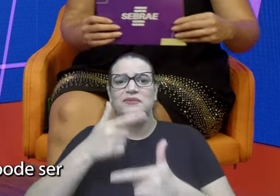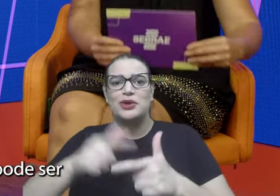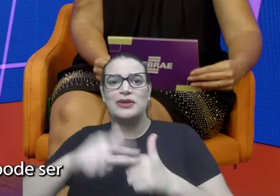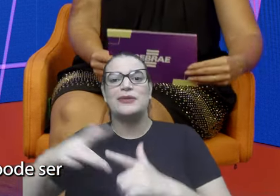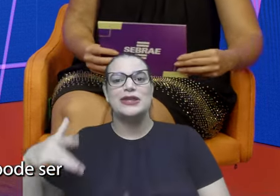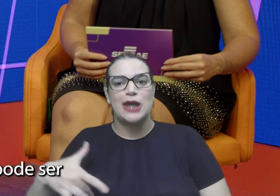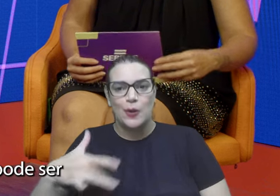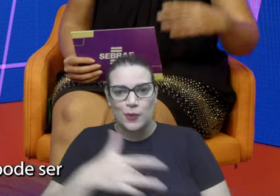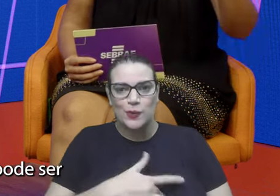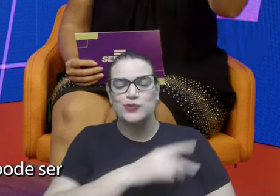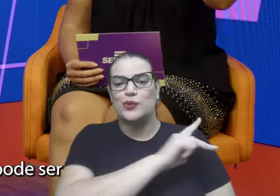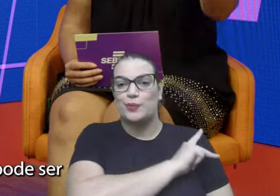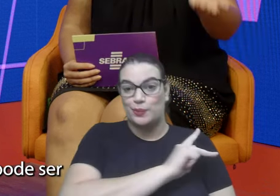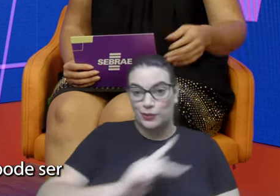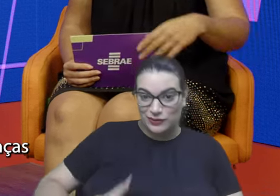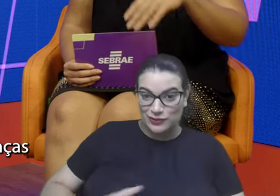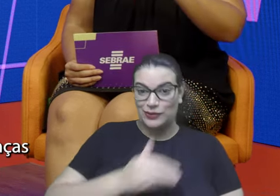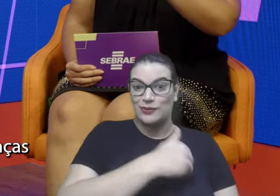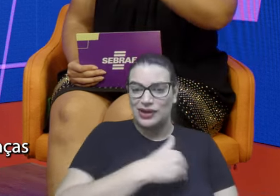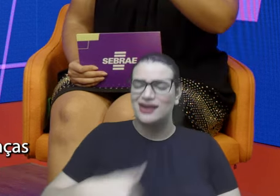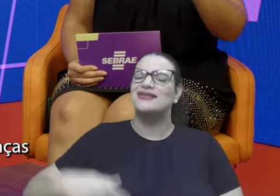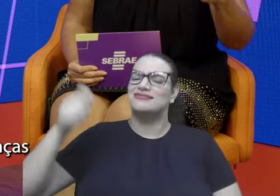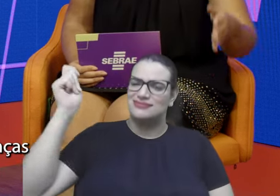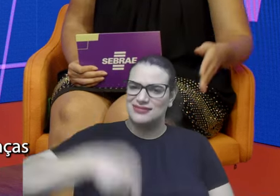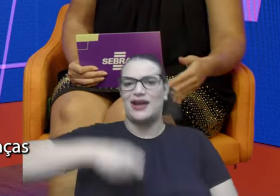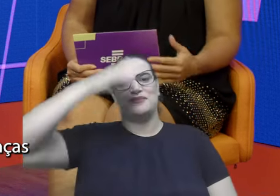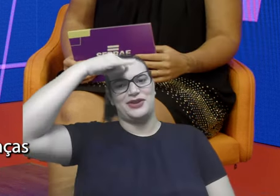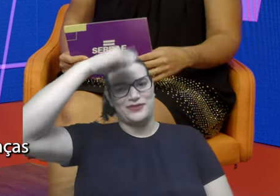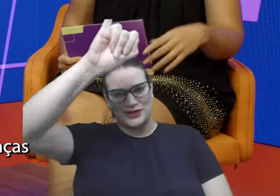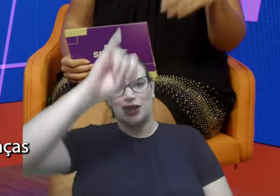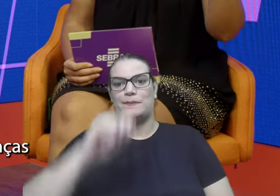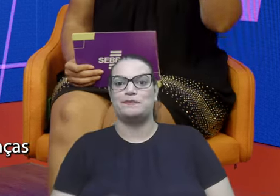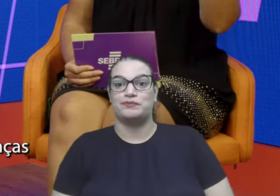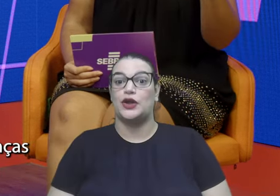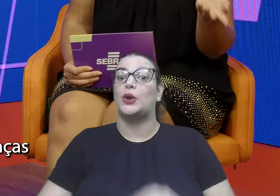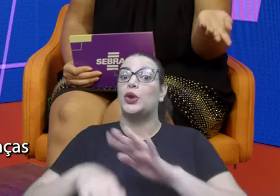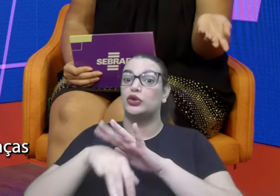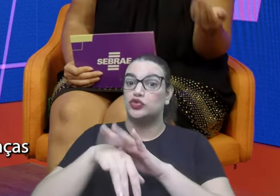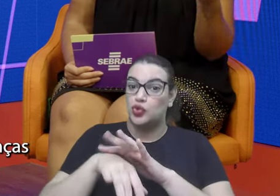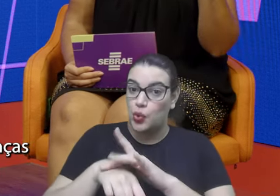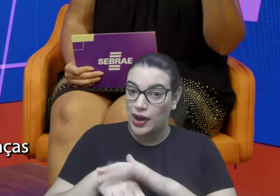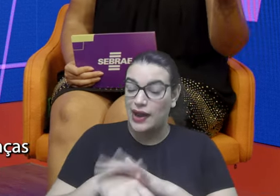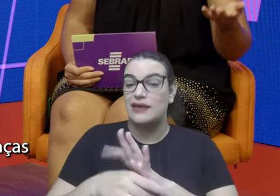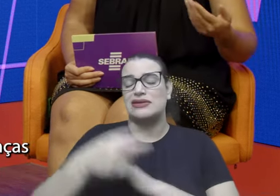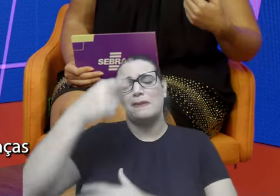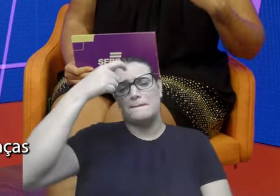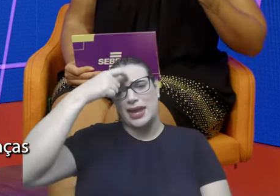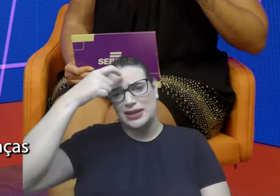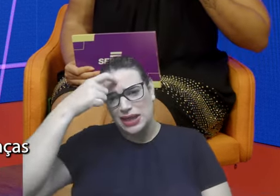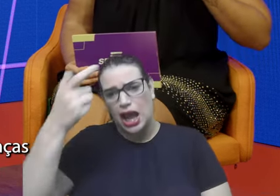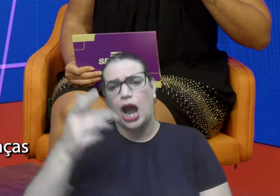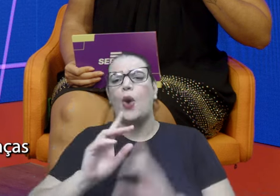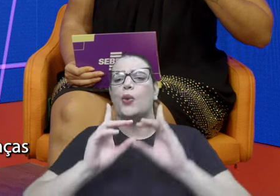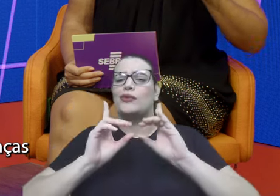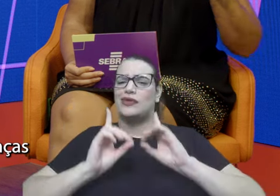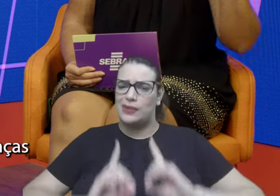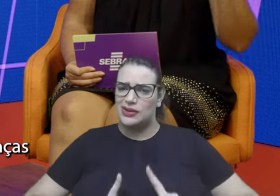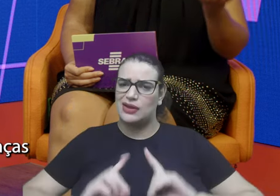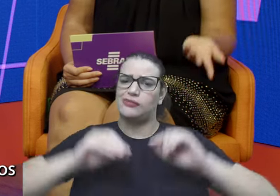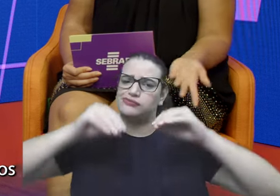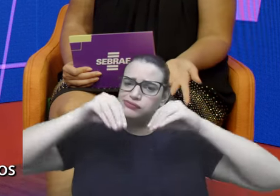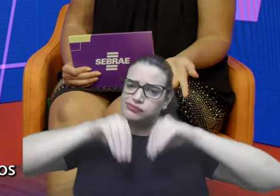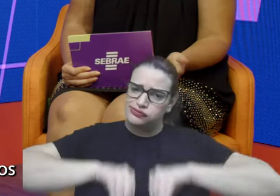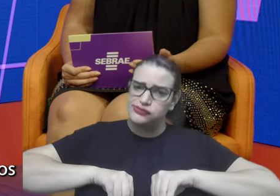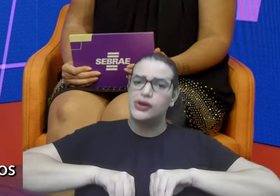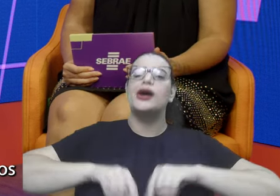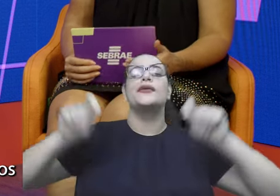saúde pública pode ser pode ser evitado um problema de doenças né doenças mentais e de depressão